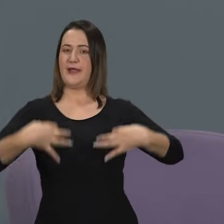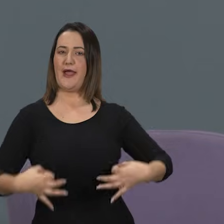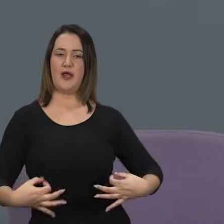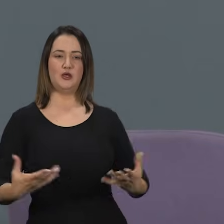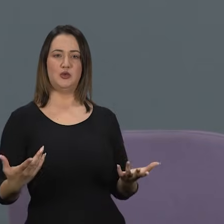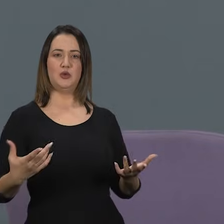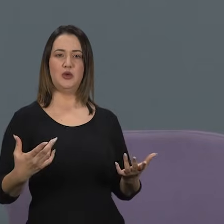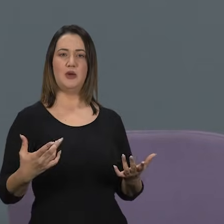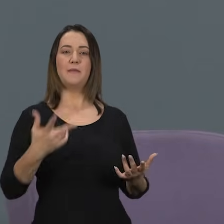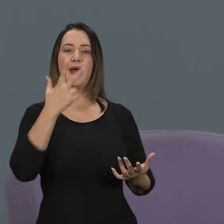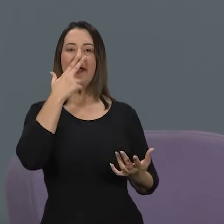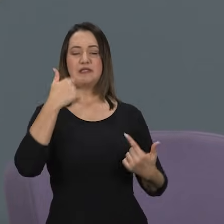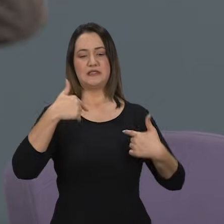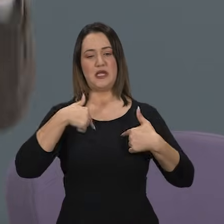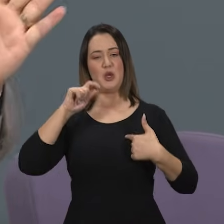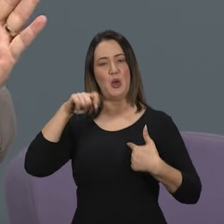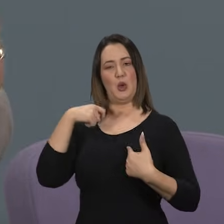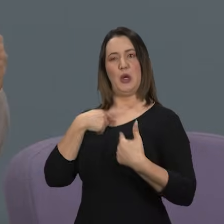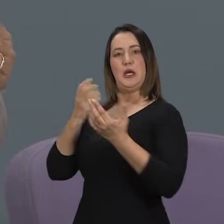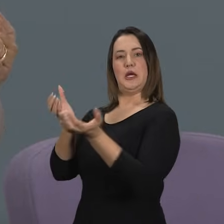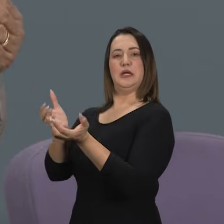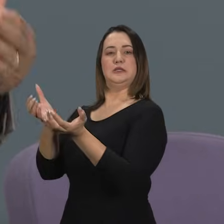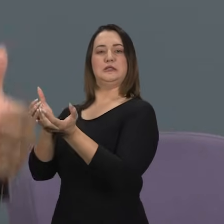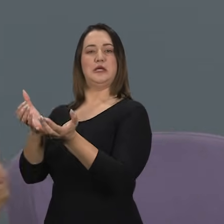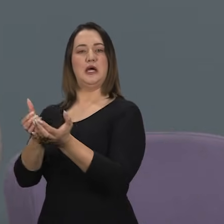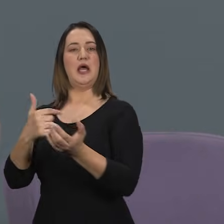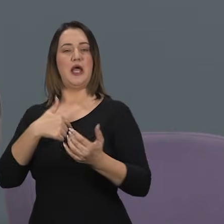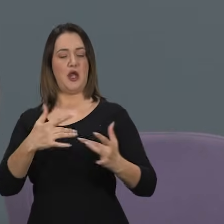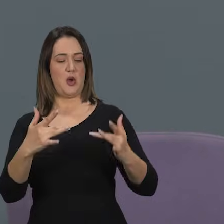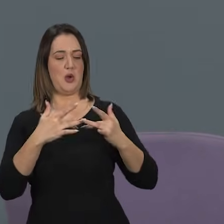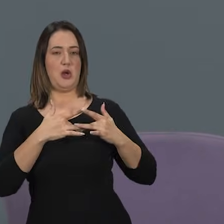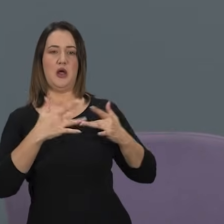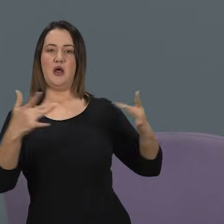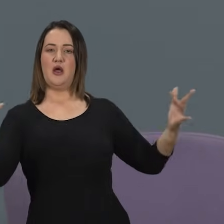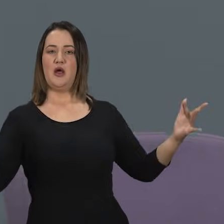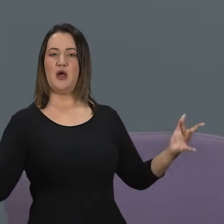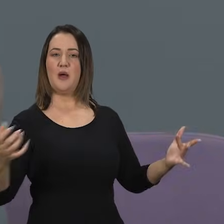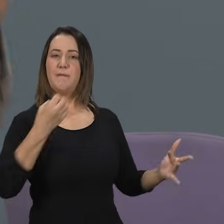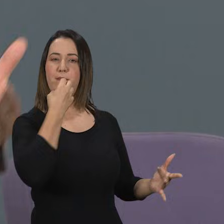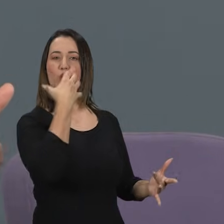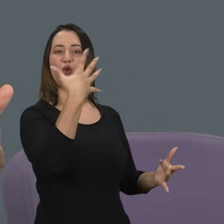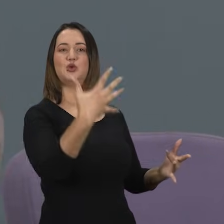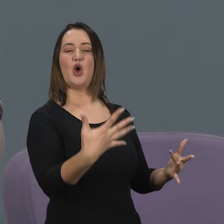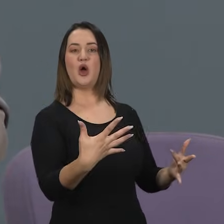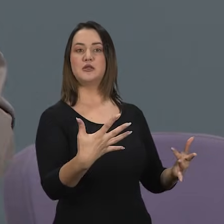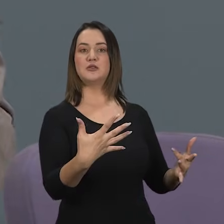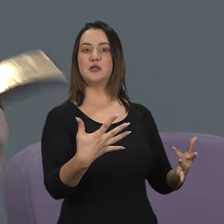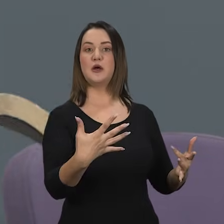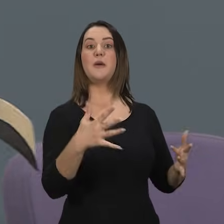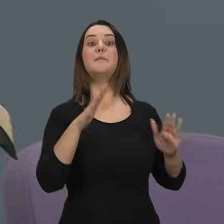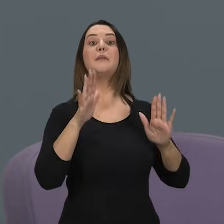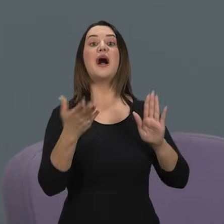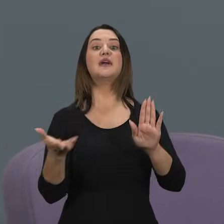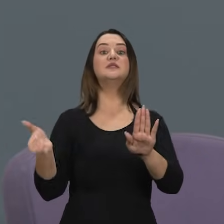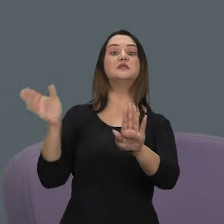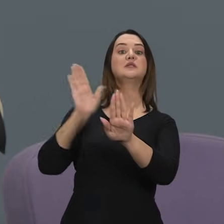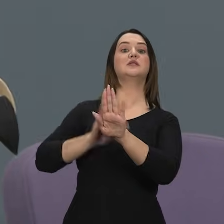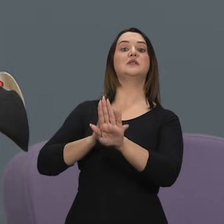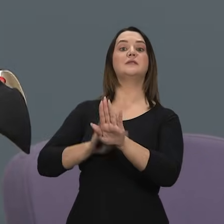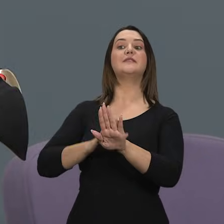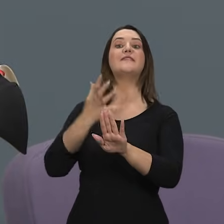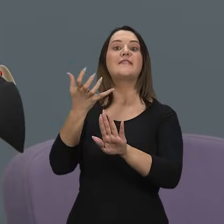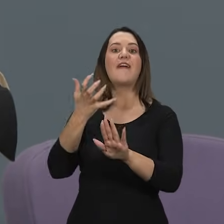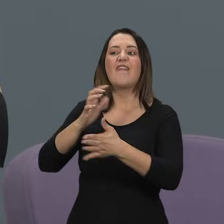uma consagração, com a imagem de que são pessoas caridosas, bondosas, amáveis, eles foram mexendo